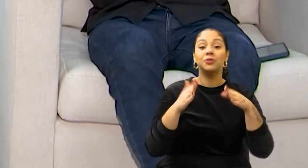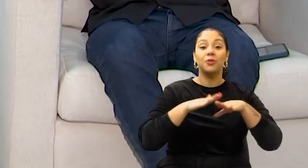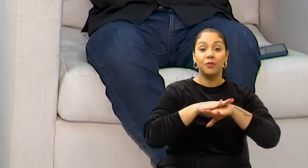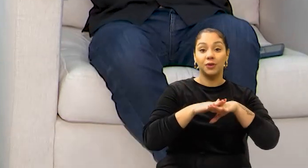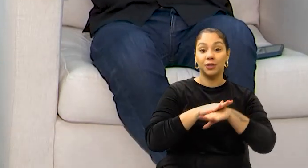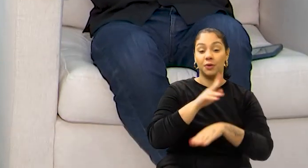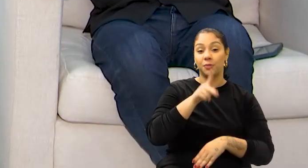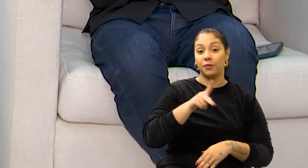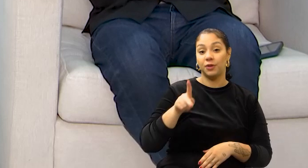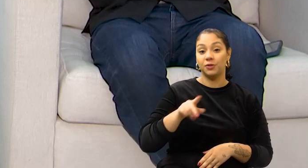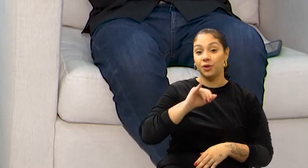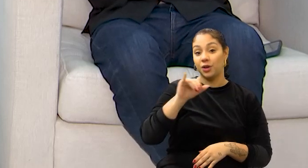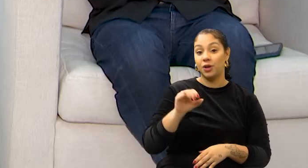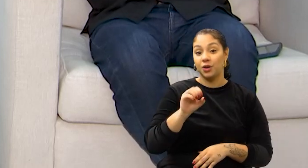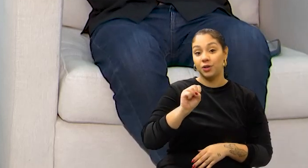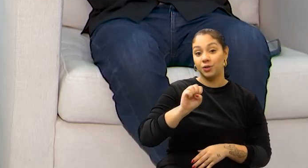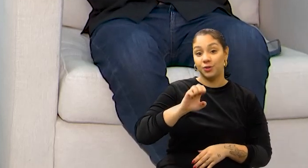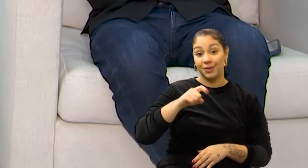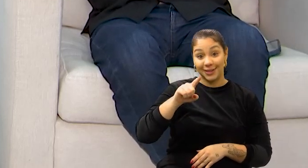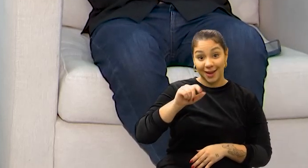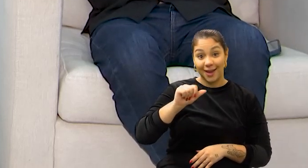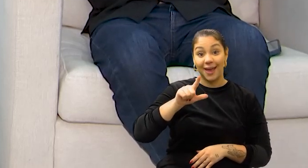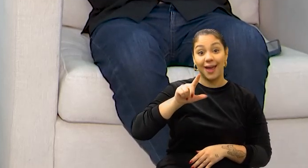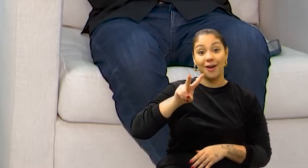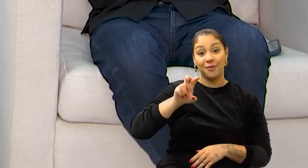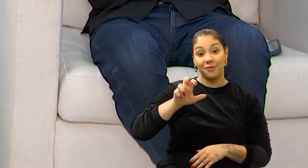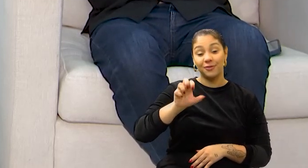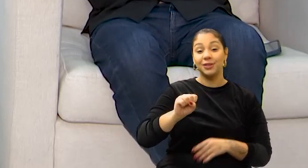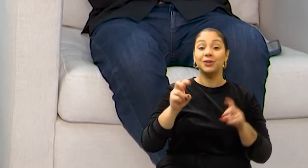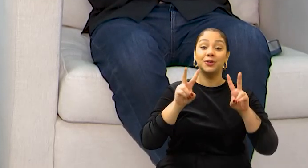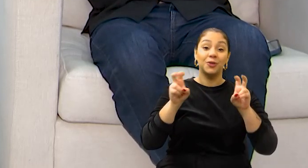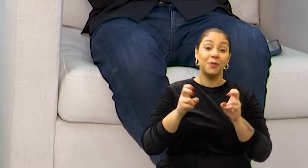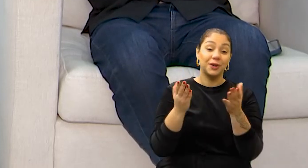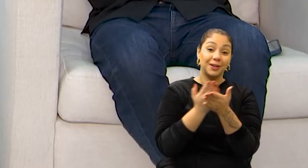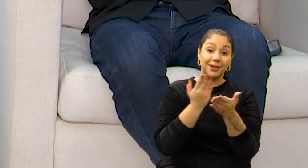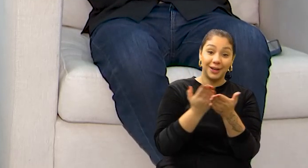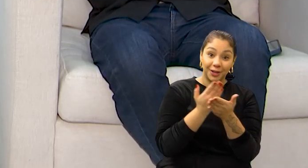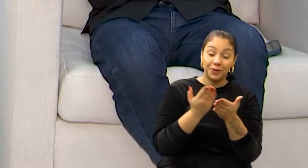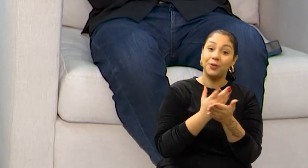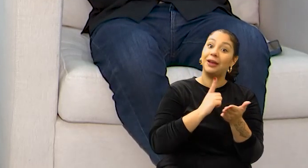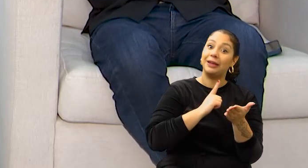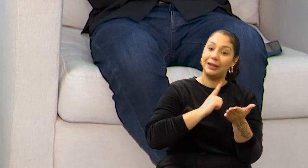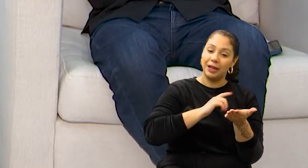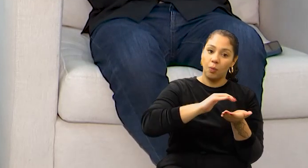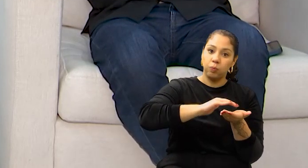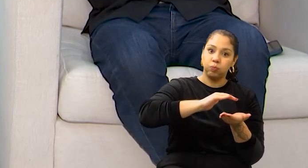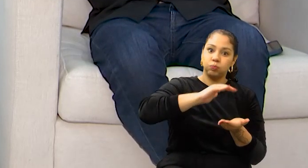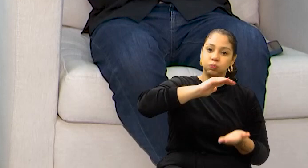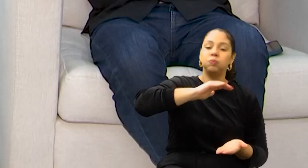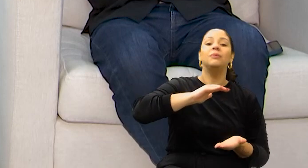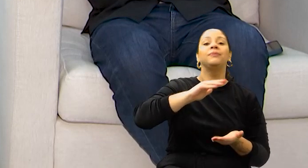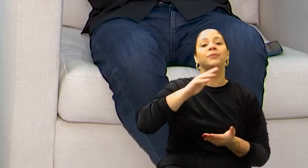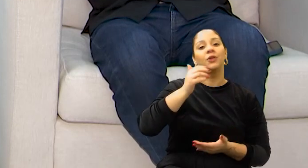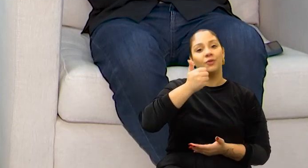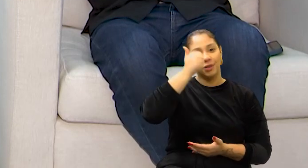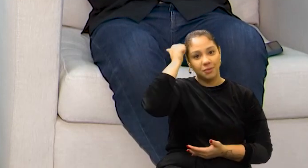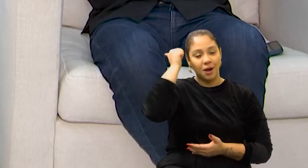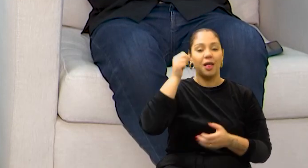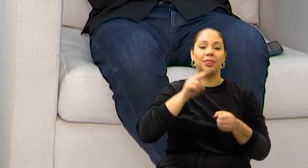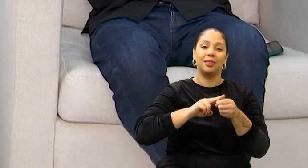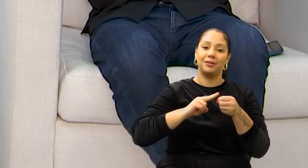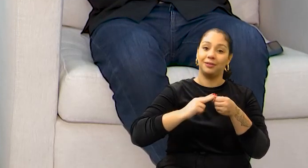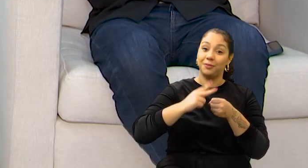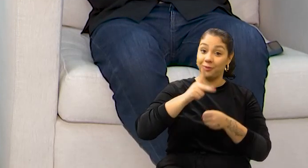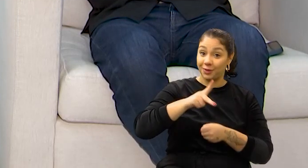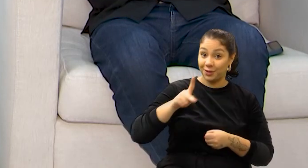conversar com o professores José Alves a respeito das obras de leitura que vão cair no vestibular da Unicamp